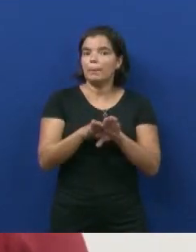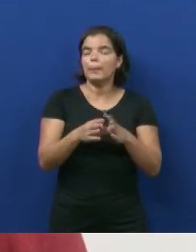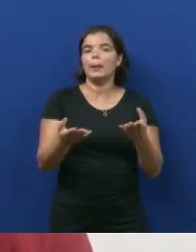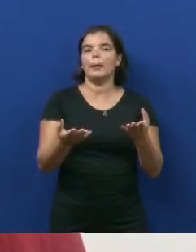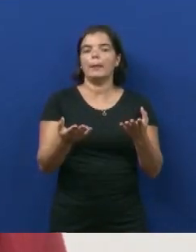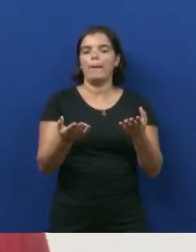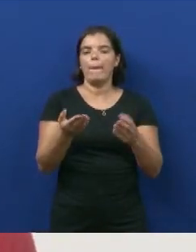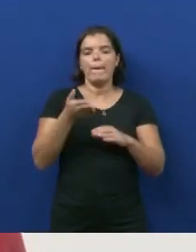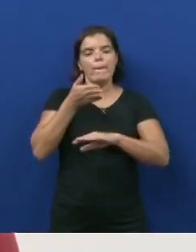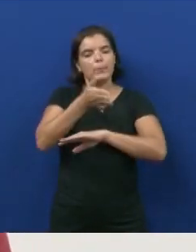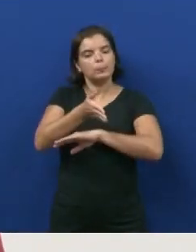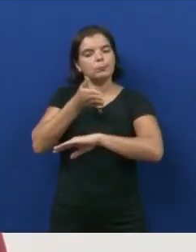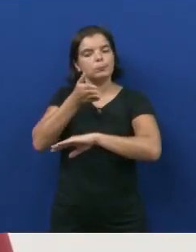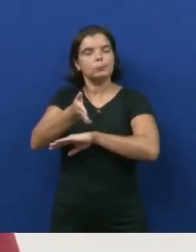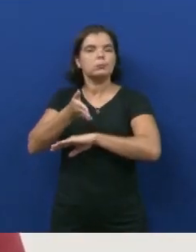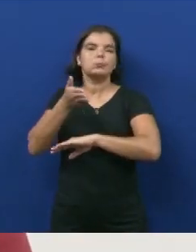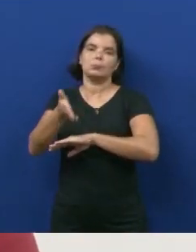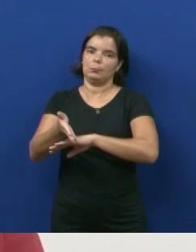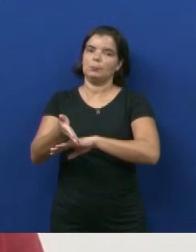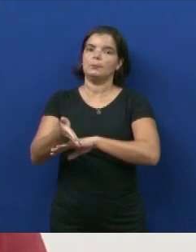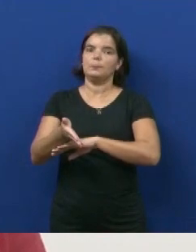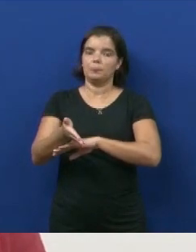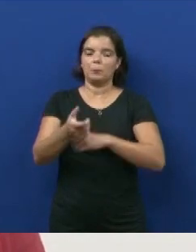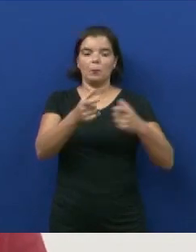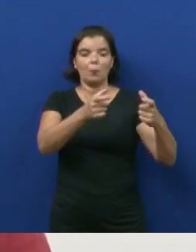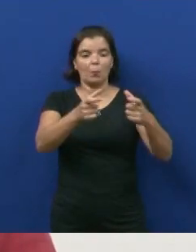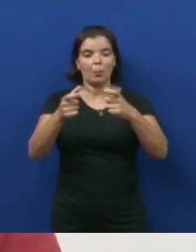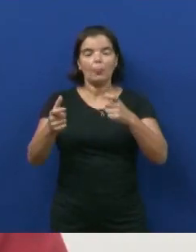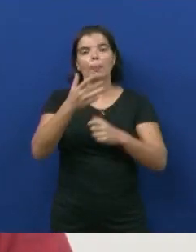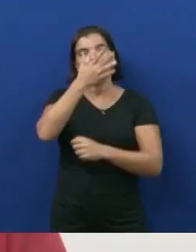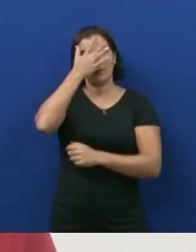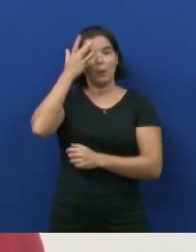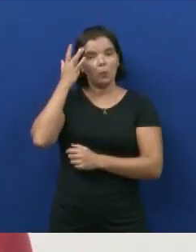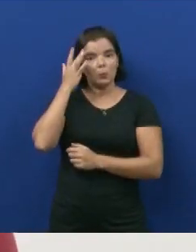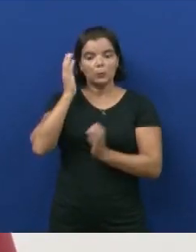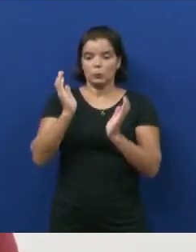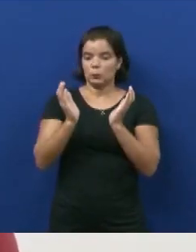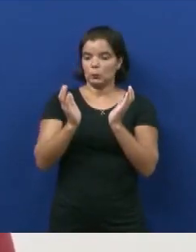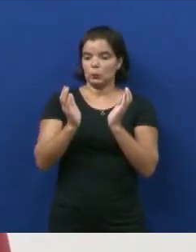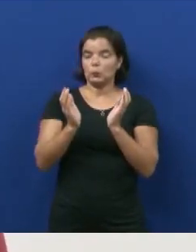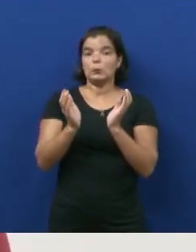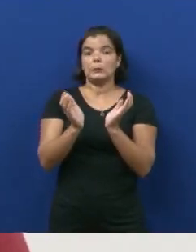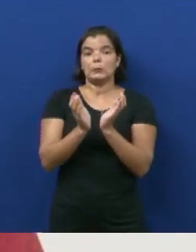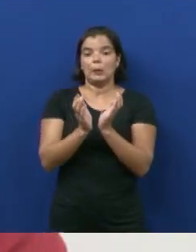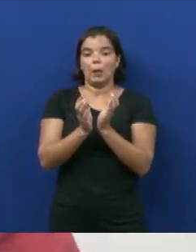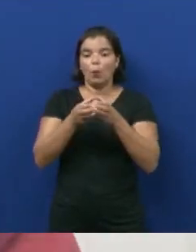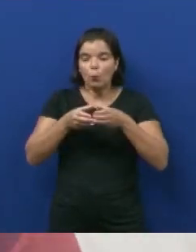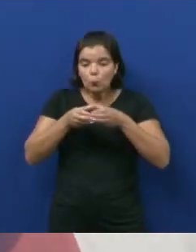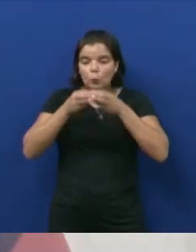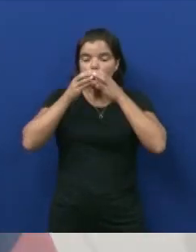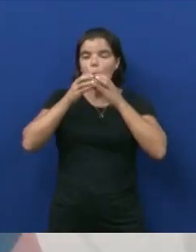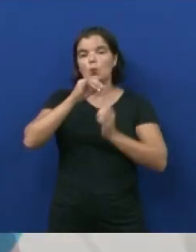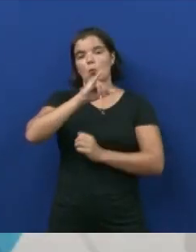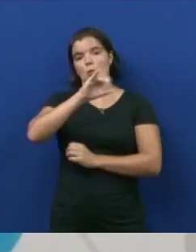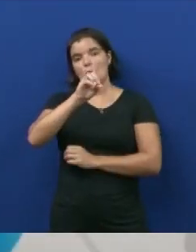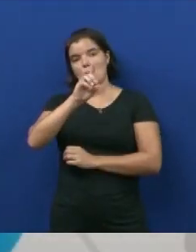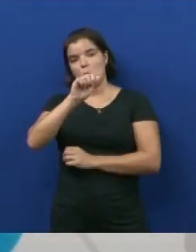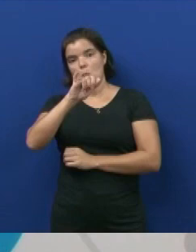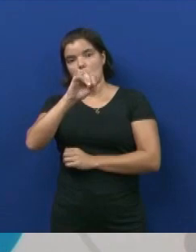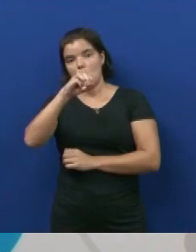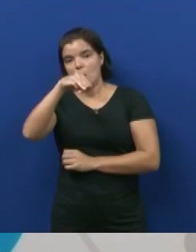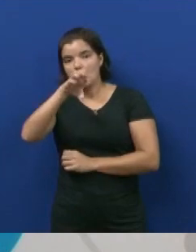pode frequentar um local onde as pessoas fazem o culto do daime e respeitar